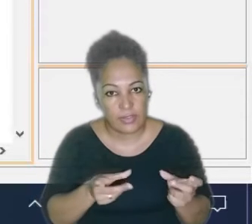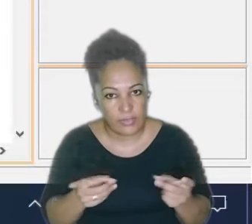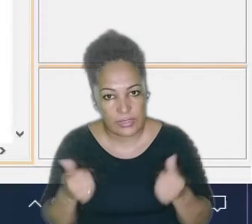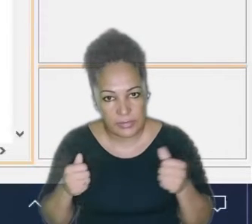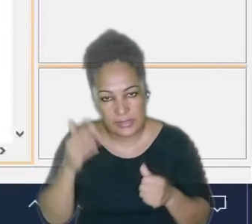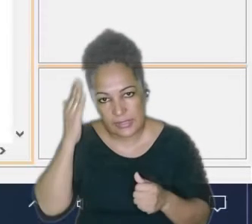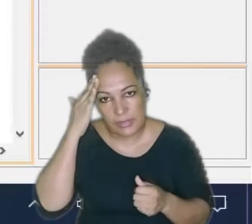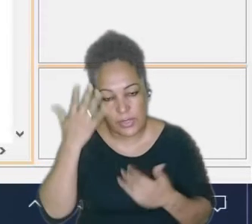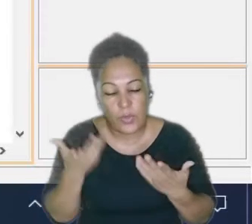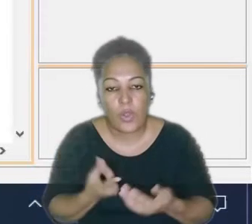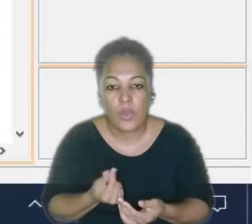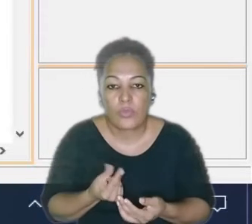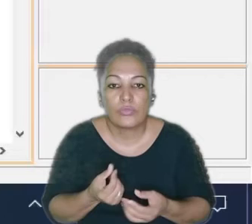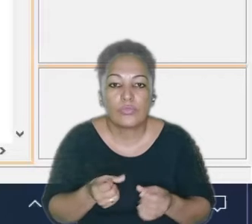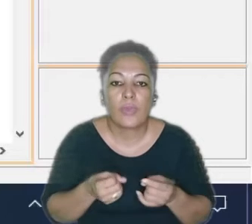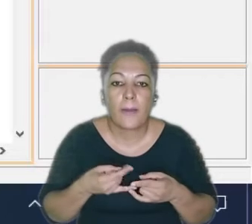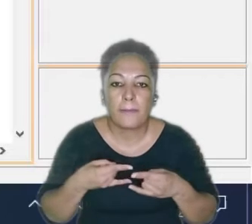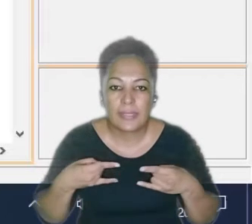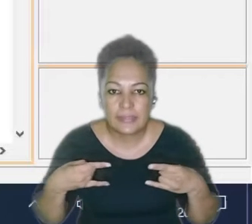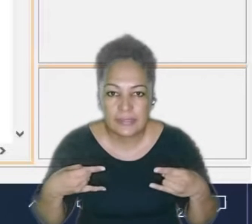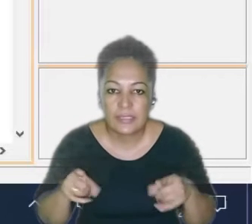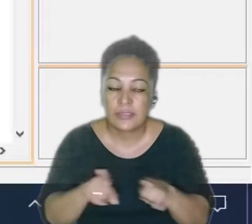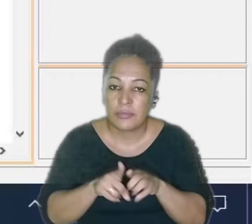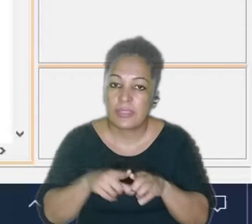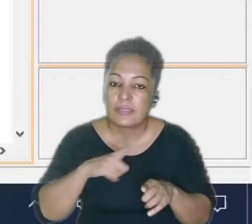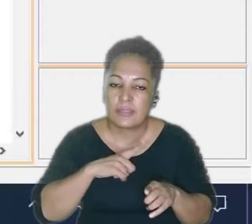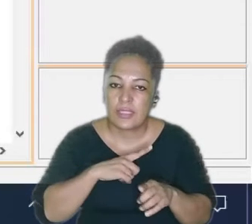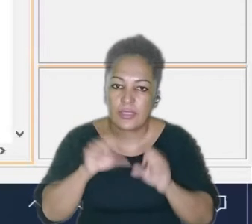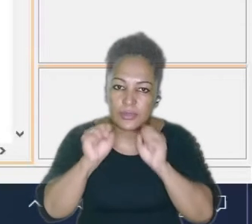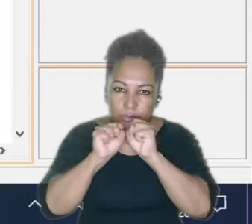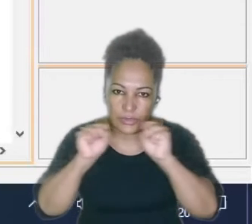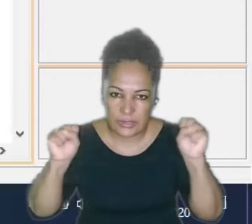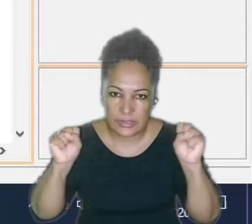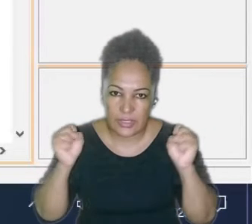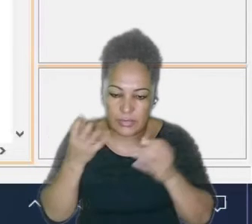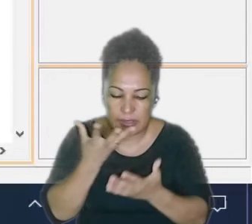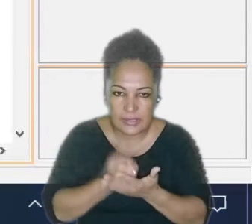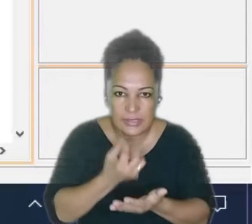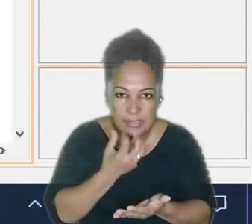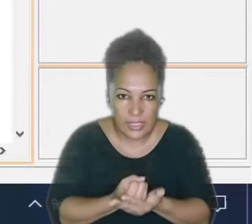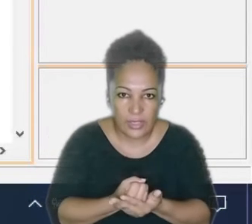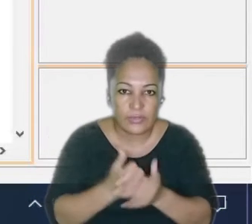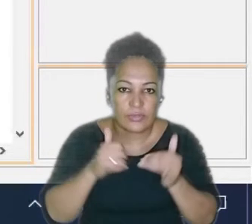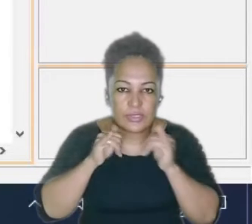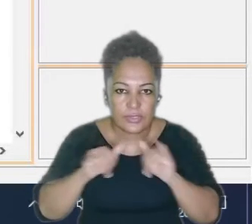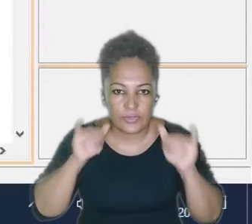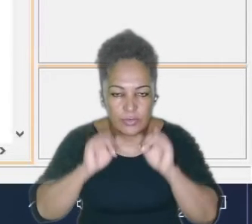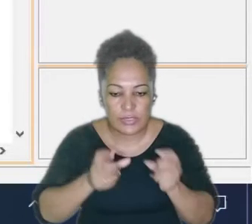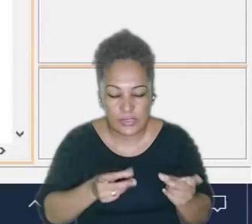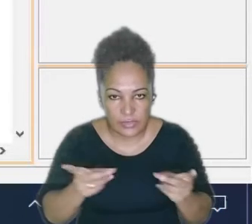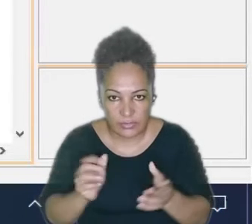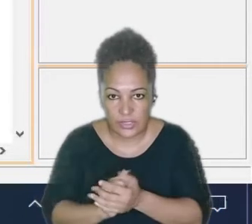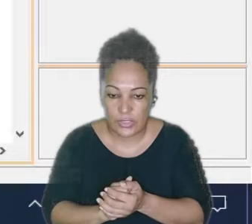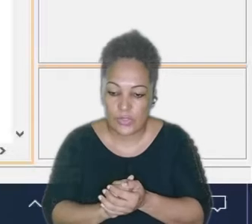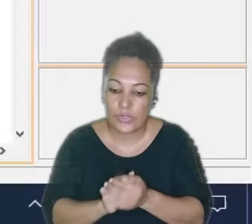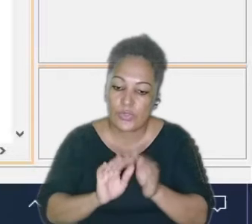saber qual é a passagem, e existe uma entidade no sistema chamada passagem, que grava essas informações da passagem,